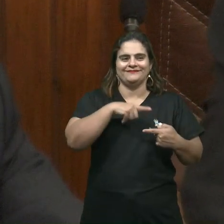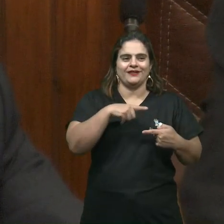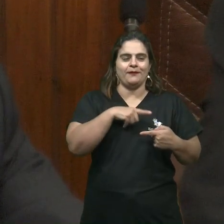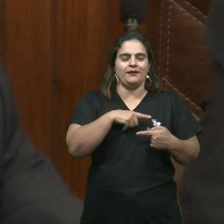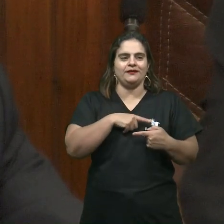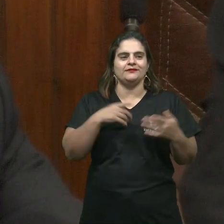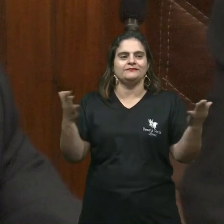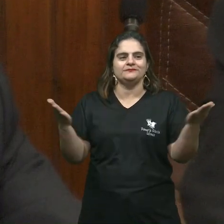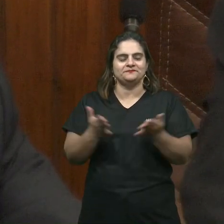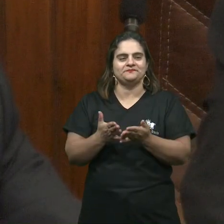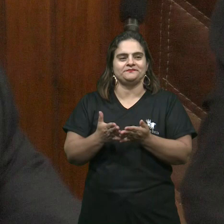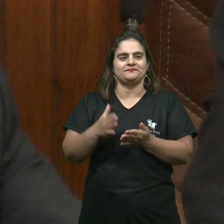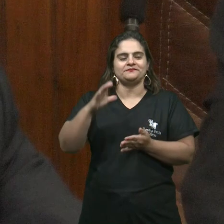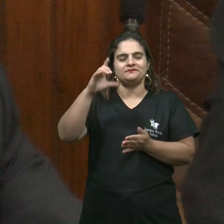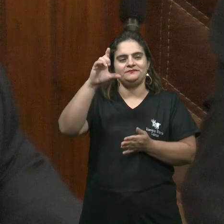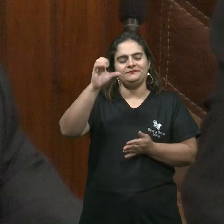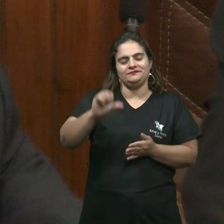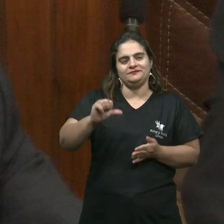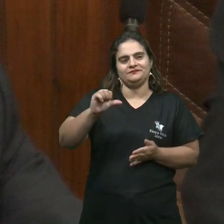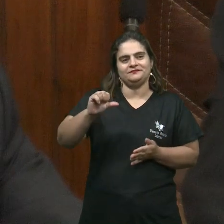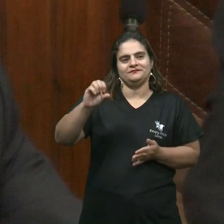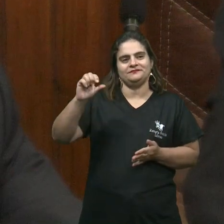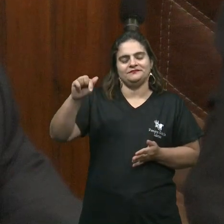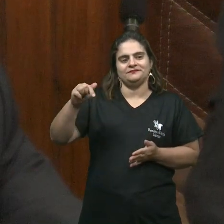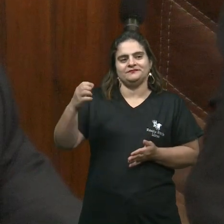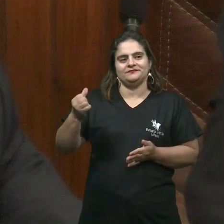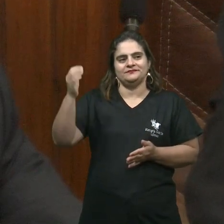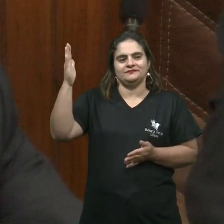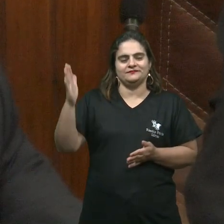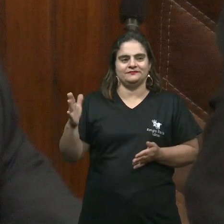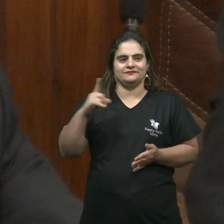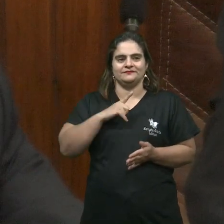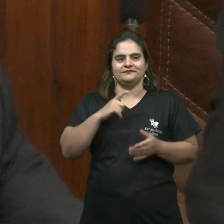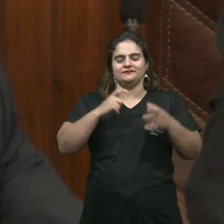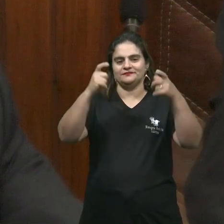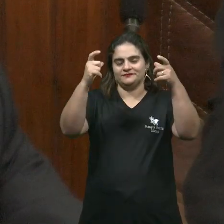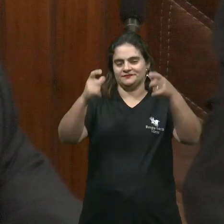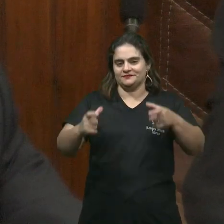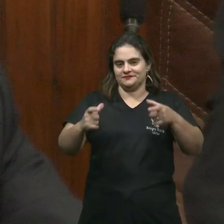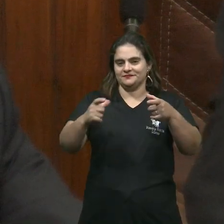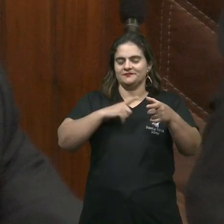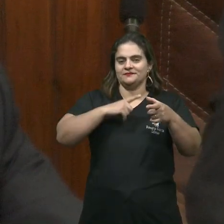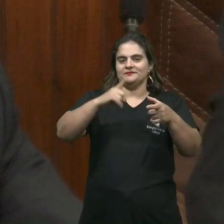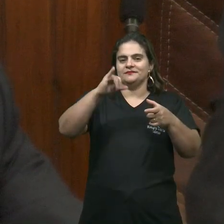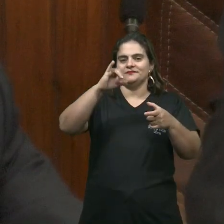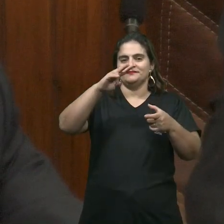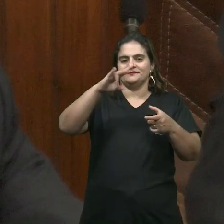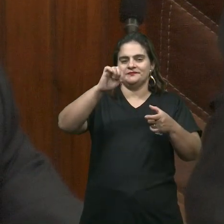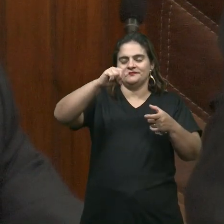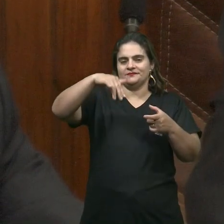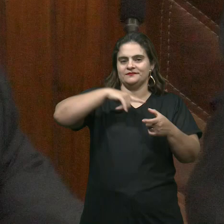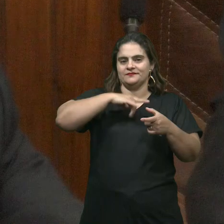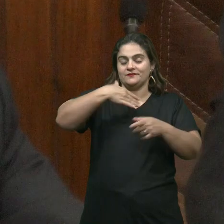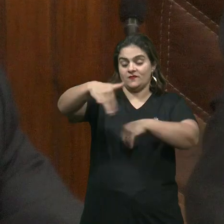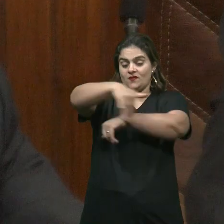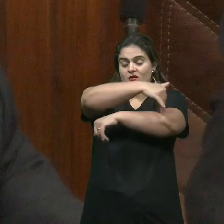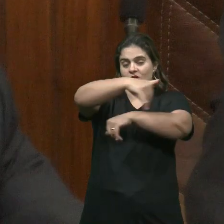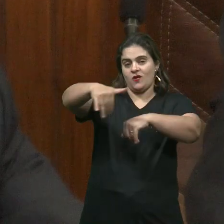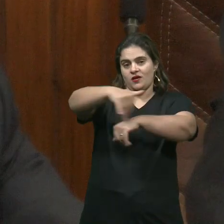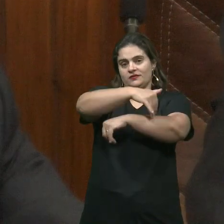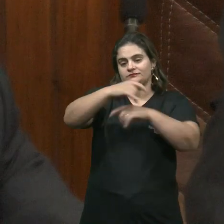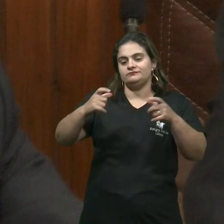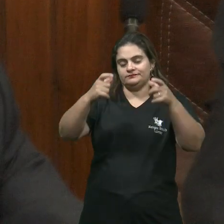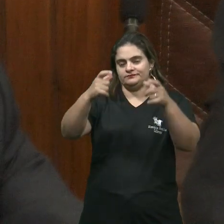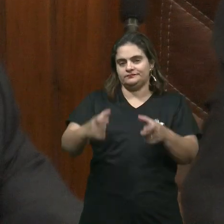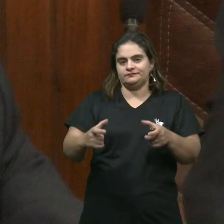modificando a lei 9076-2004, que denomina bairro Vereador Ivan Negão e Ivan Luiz do Nascimento e respectivas vias públicas do loteamento